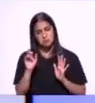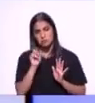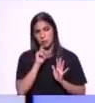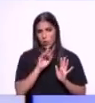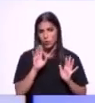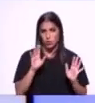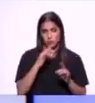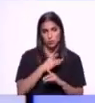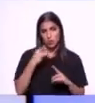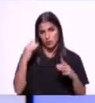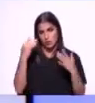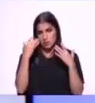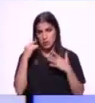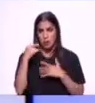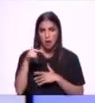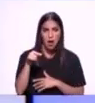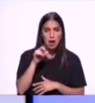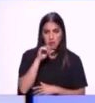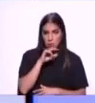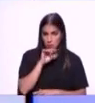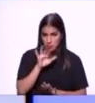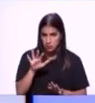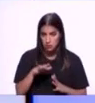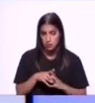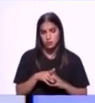Então, e não vai acabar com...